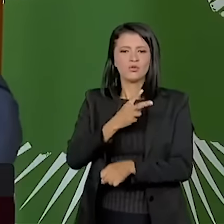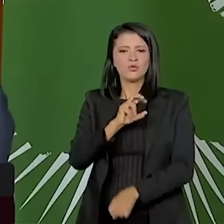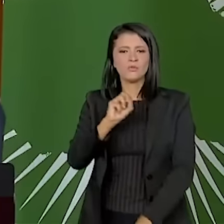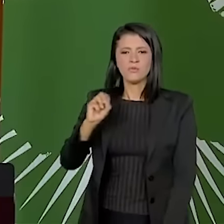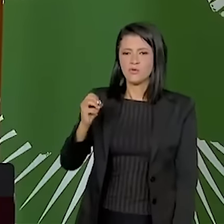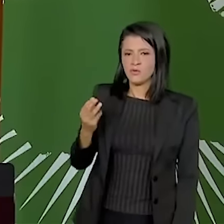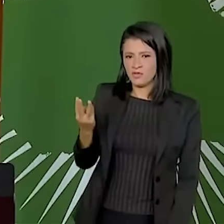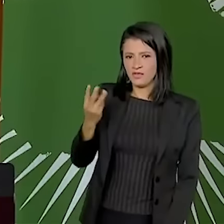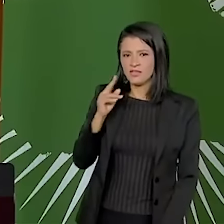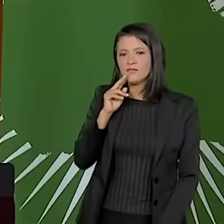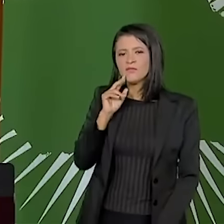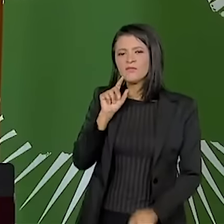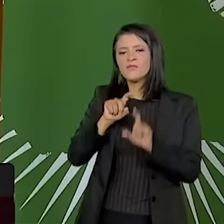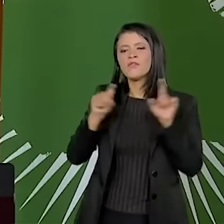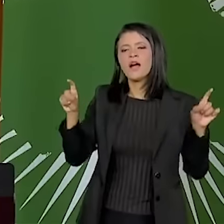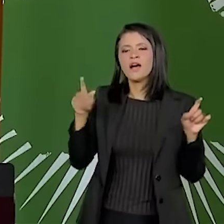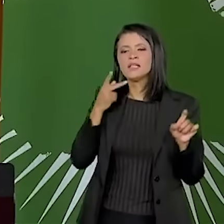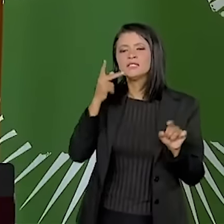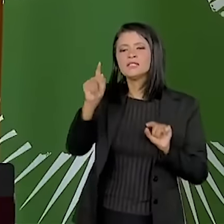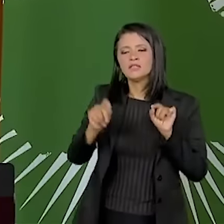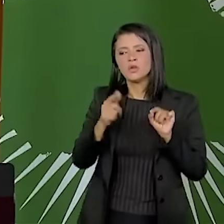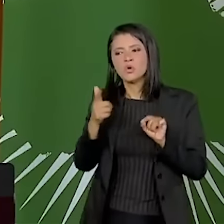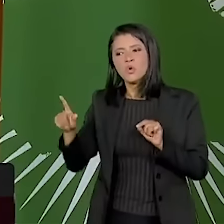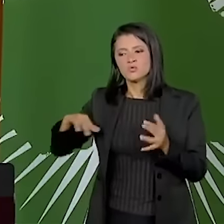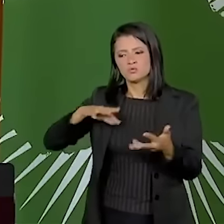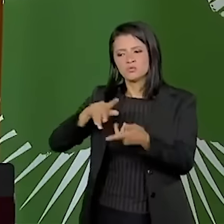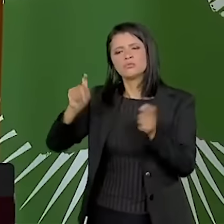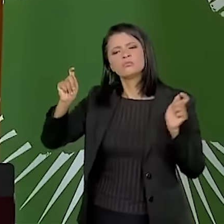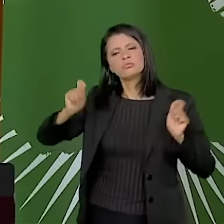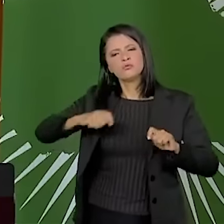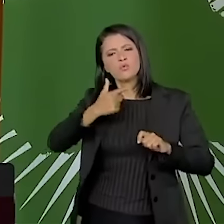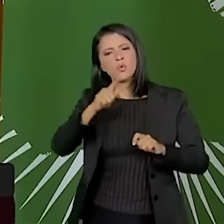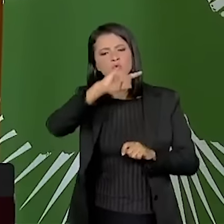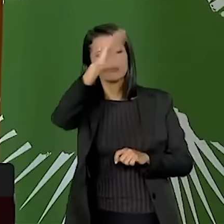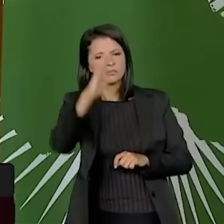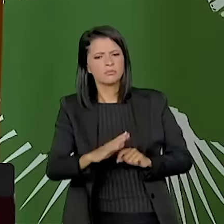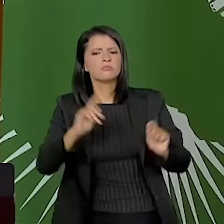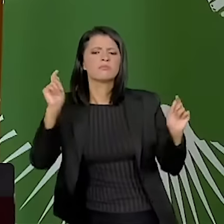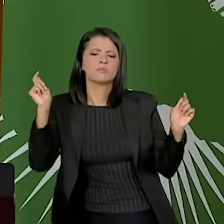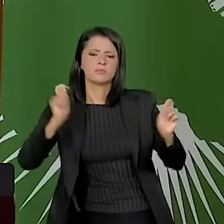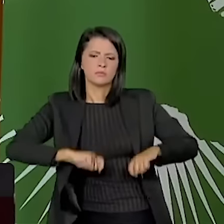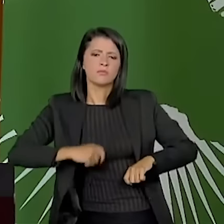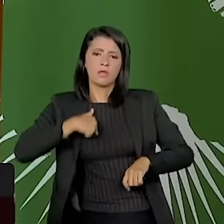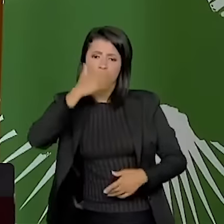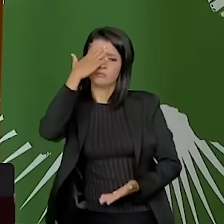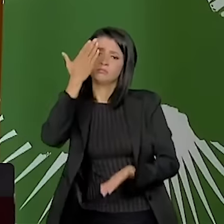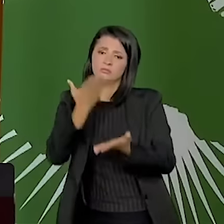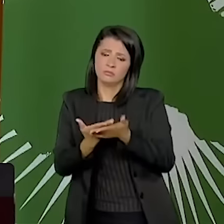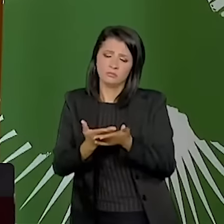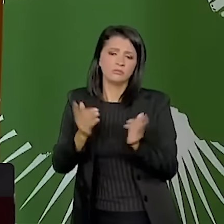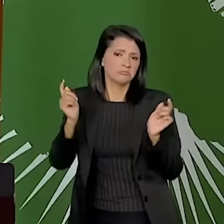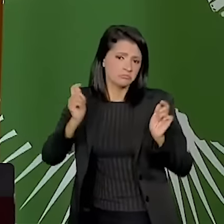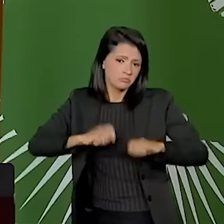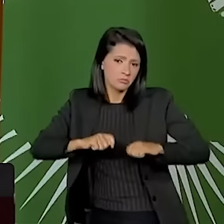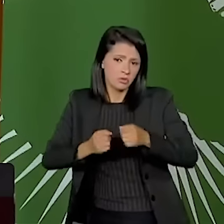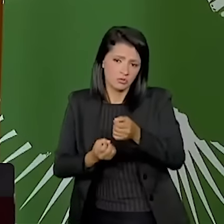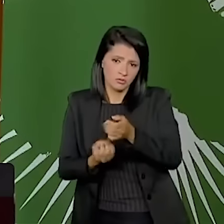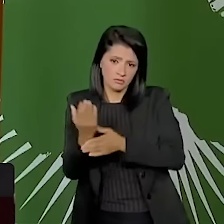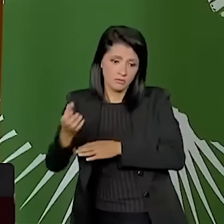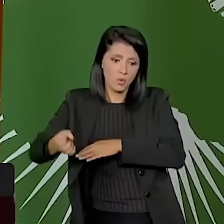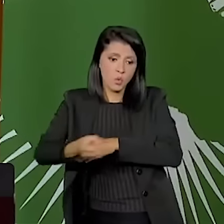disse que um outro mundo era possível, um outro Brasil era possível. Eu estou acreditando que é possível construir outro